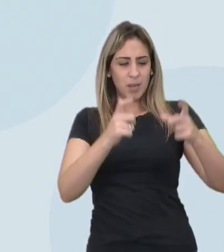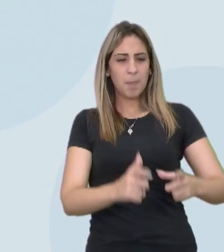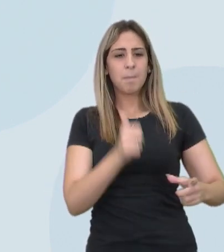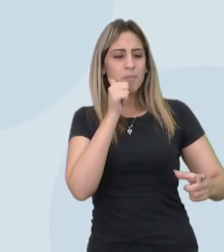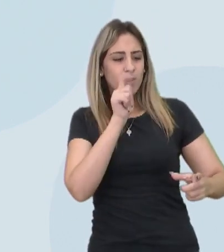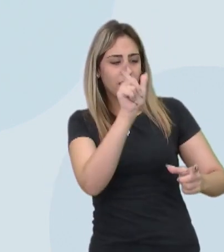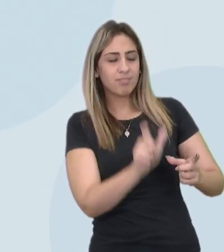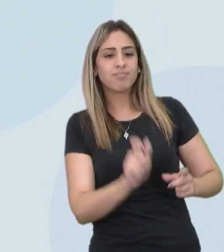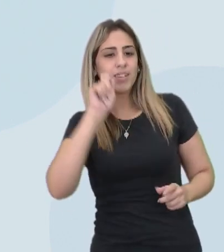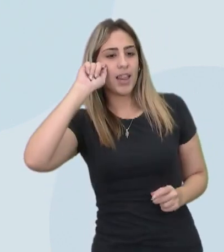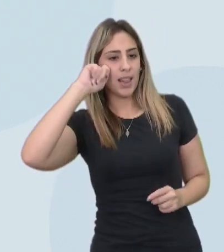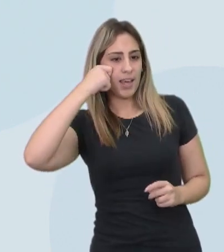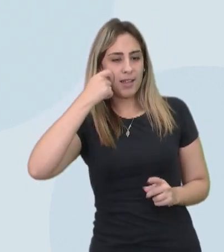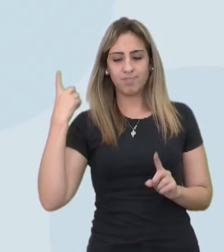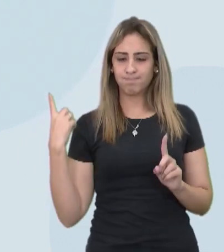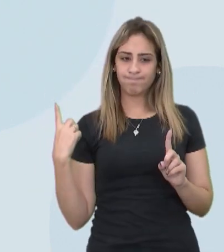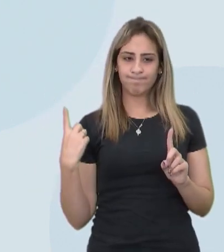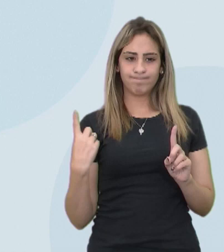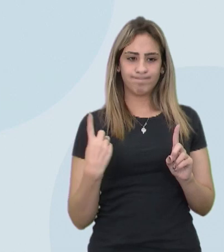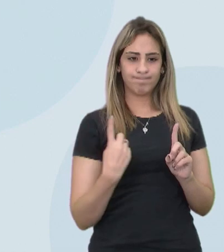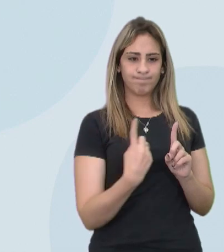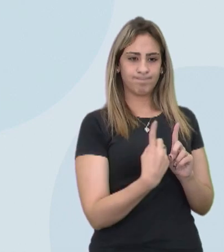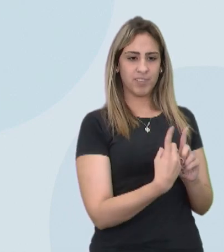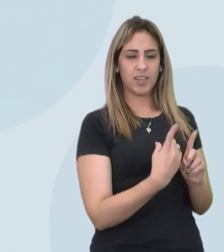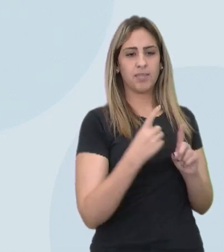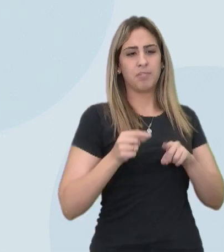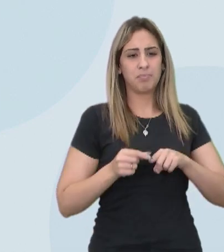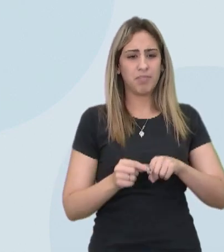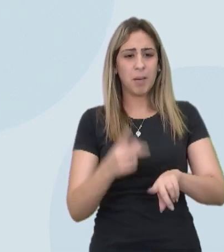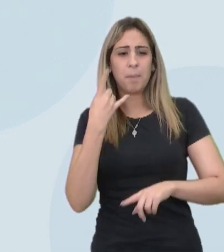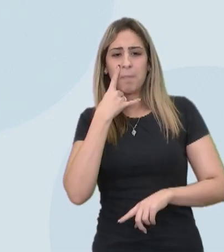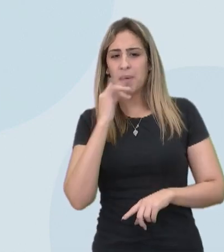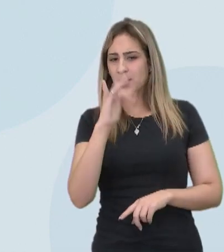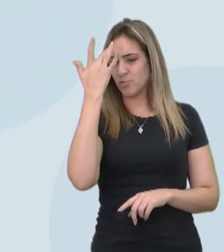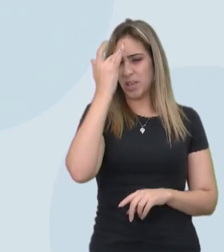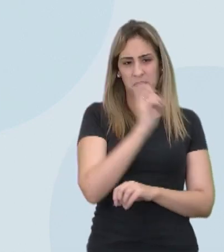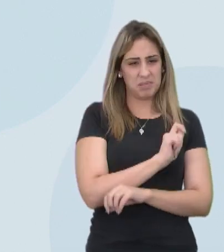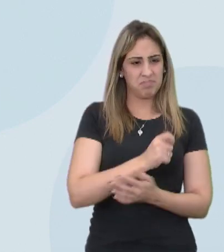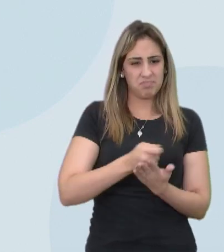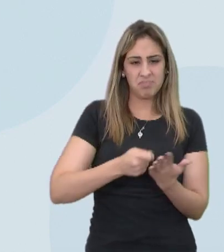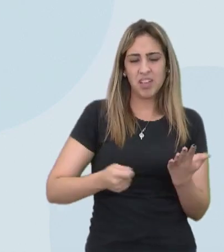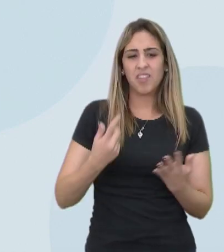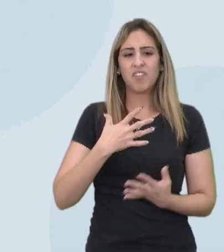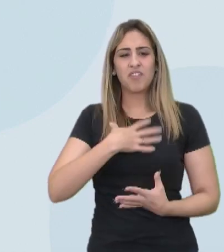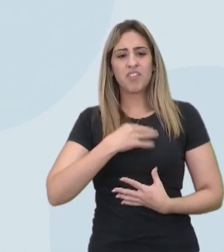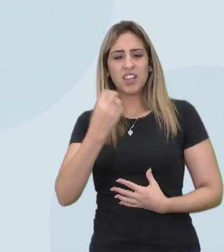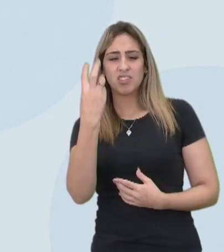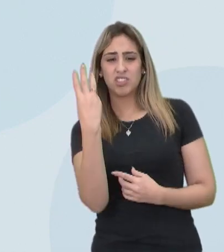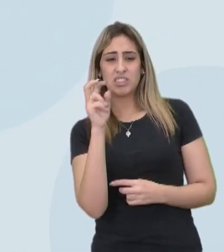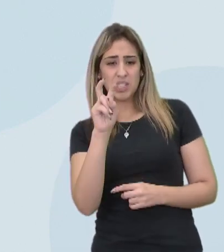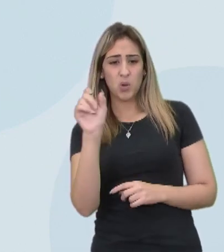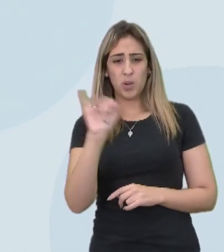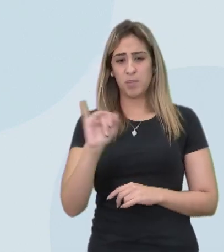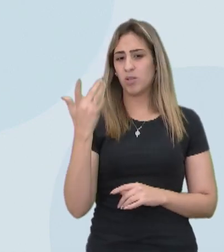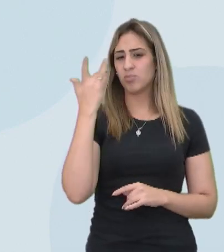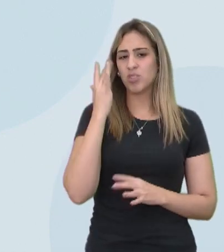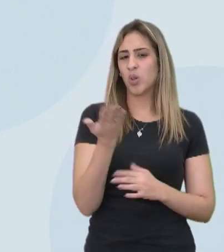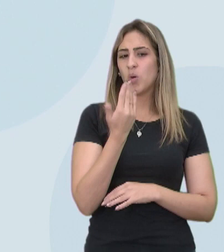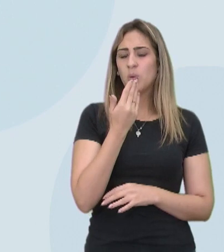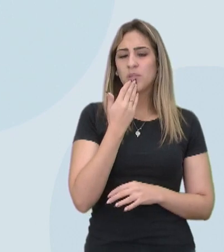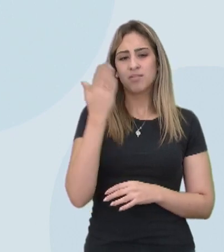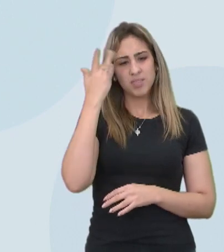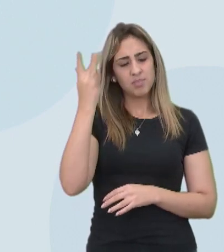uma mulher preta passar, periférica, filha de pais analfabetos, a caçula de 5 irmãos que mal tinham o que comer,